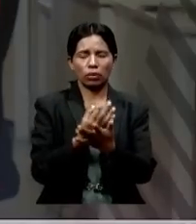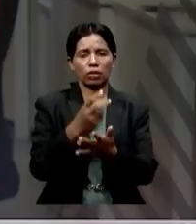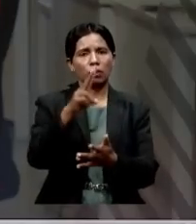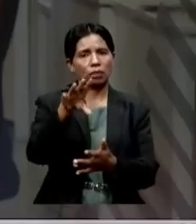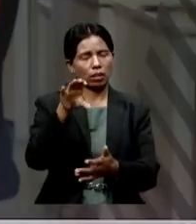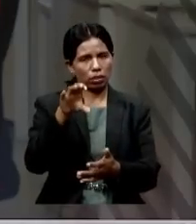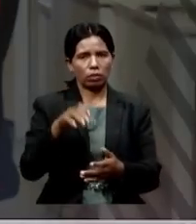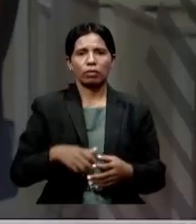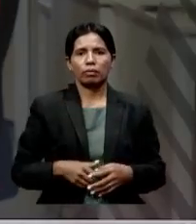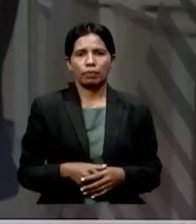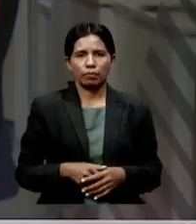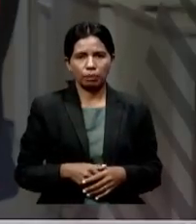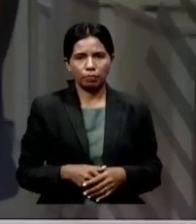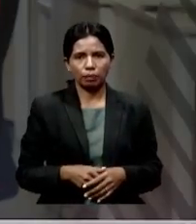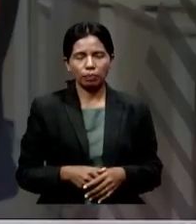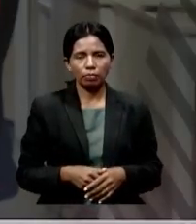atusruá.